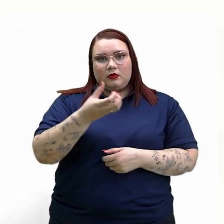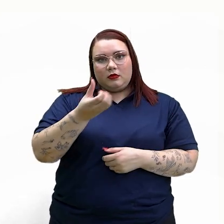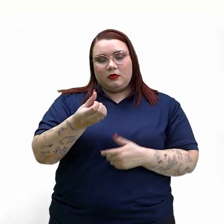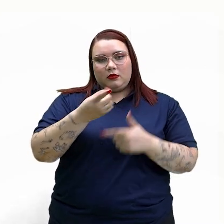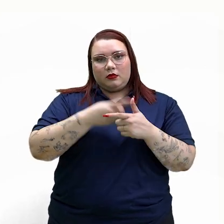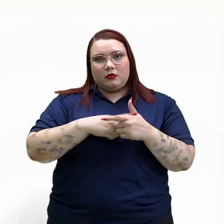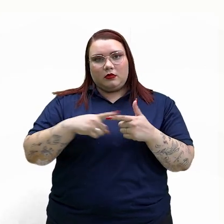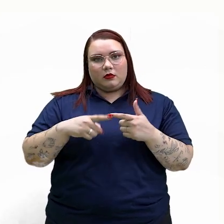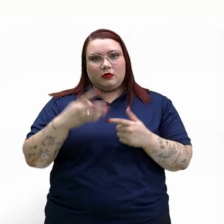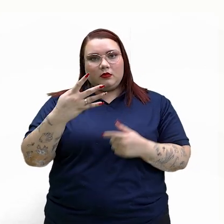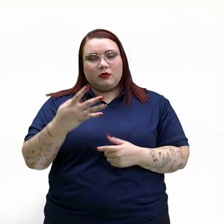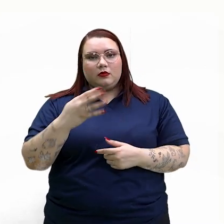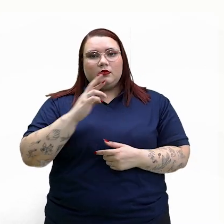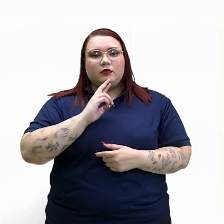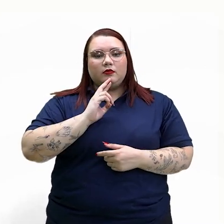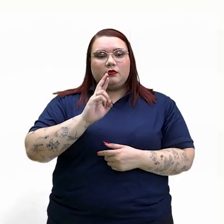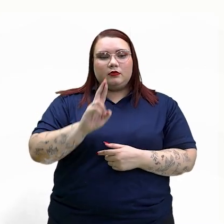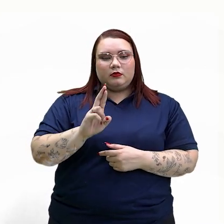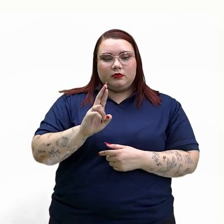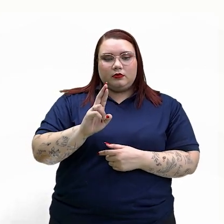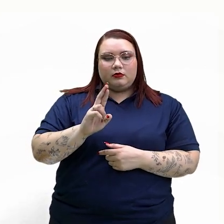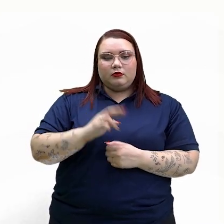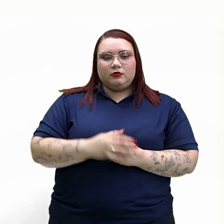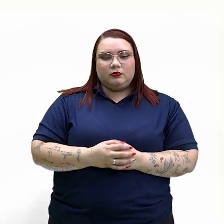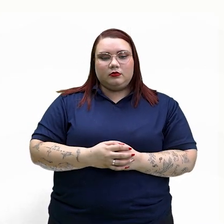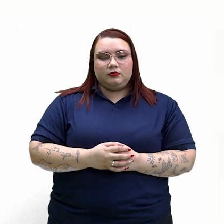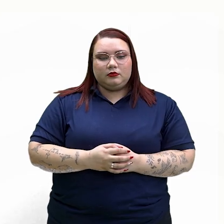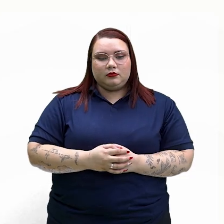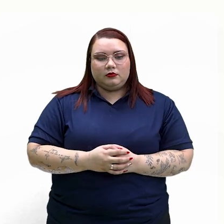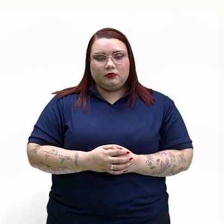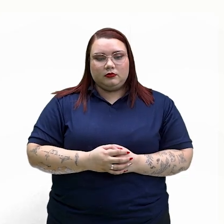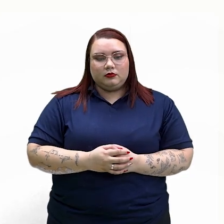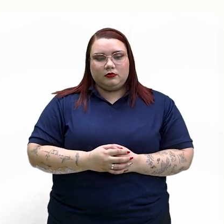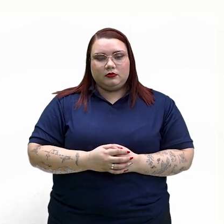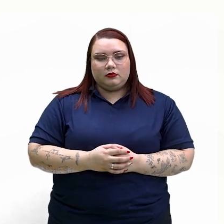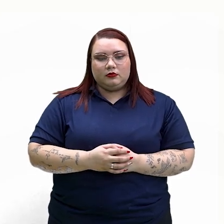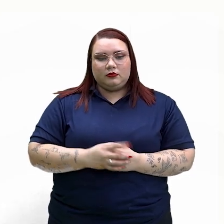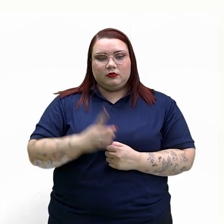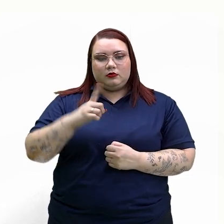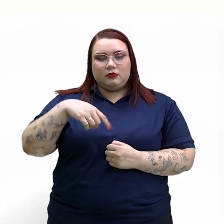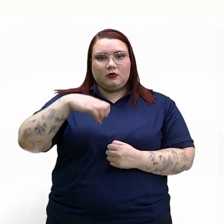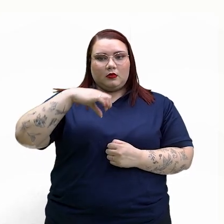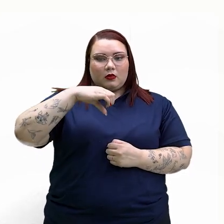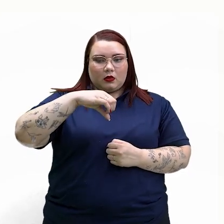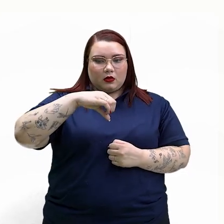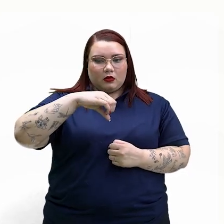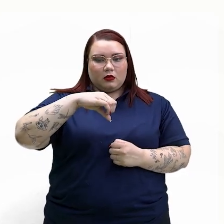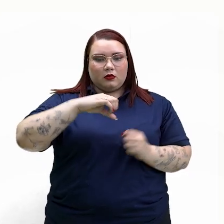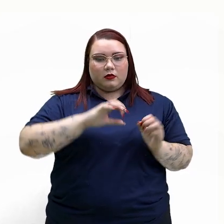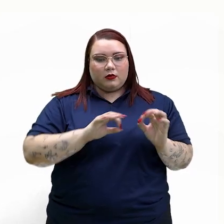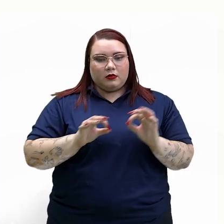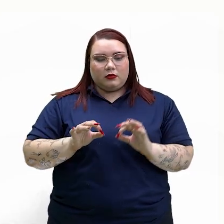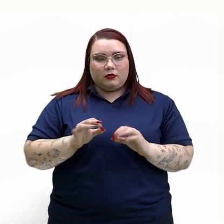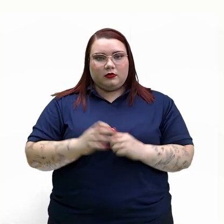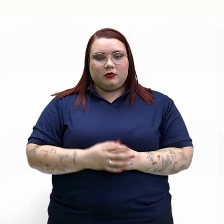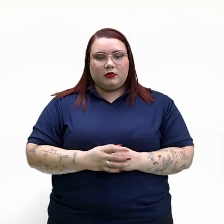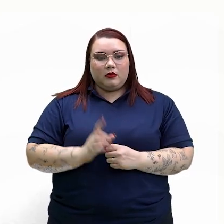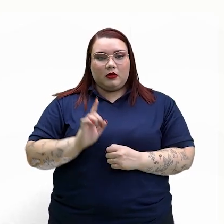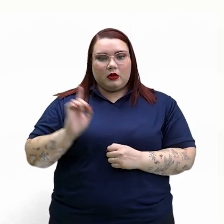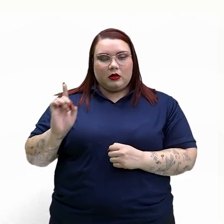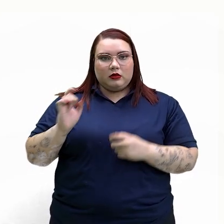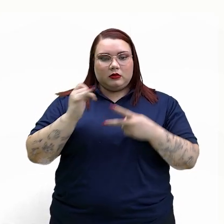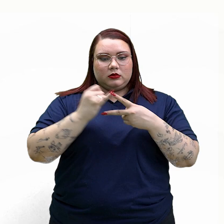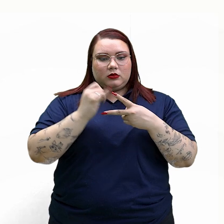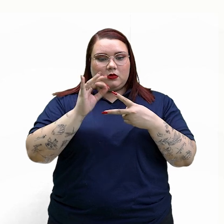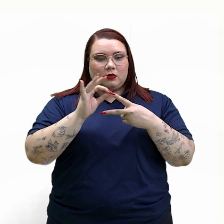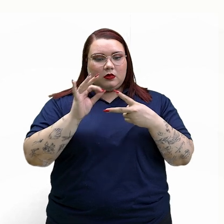36 dividido por 4, que é exatamente 9. Então, esse polígono